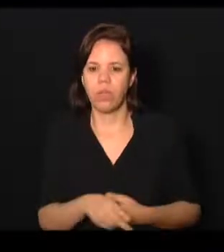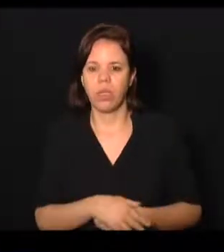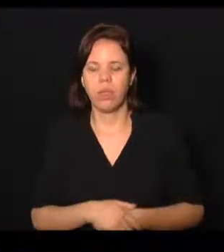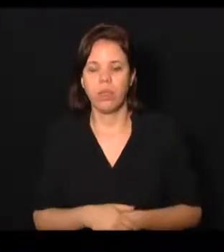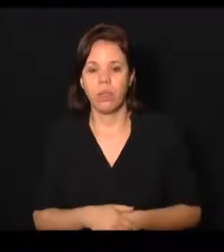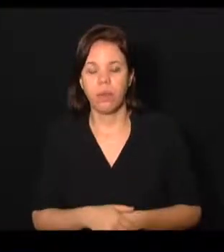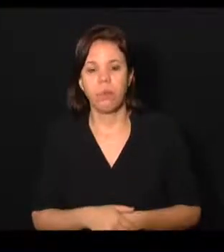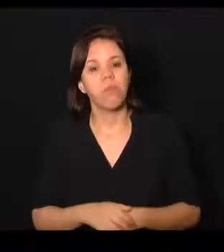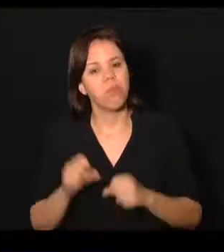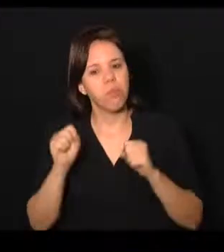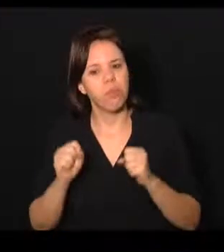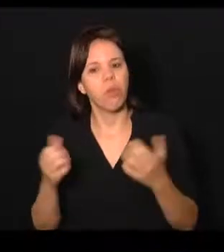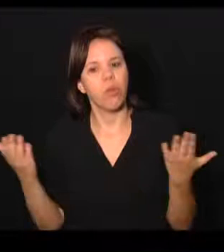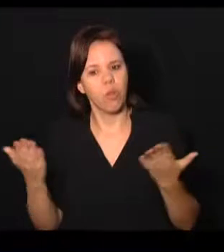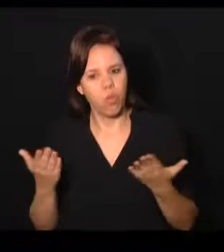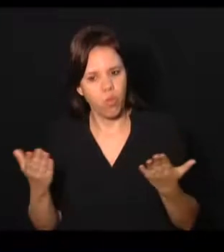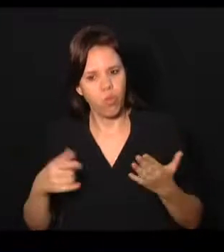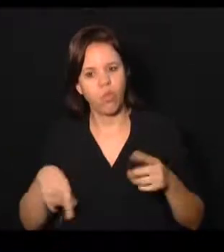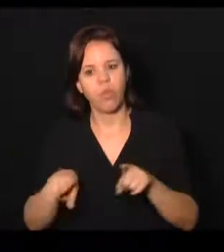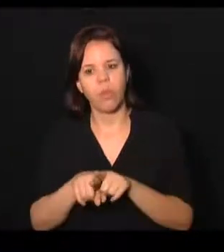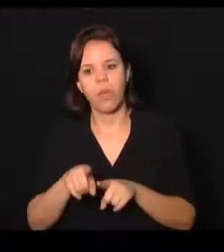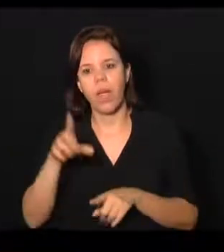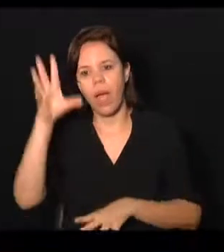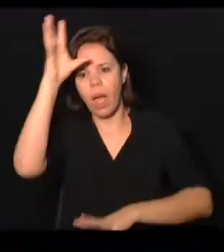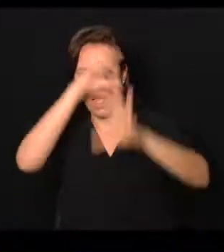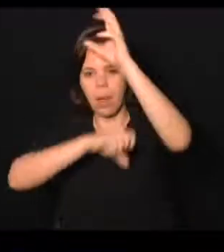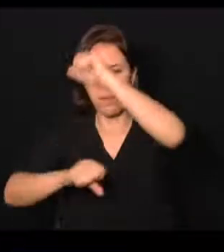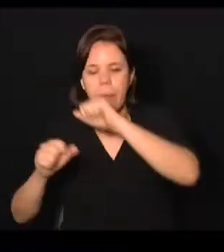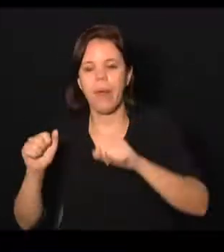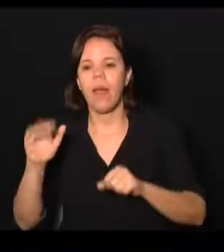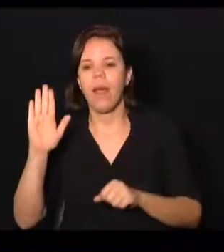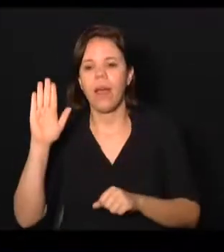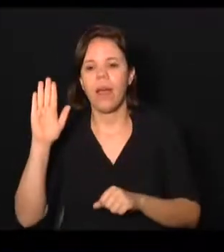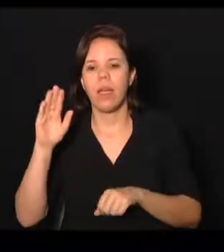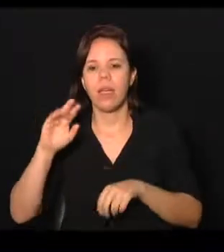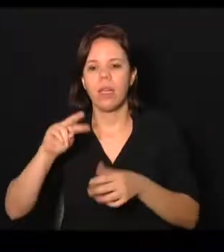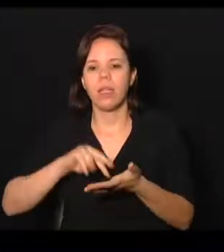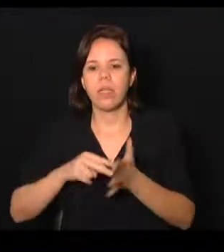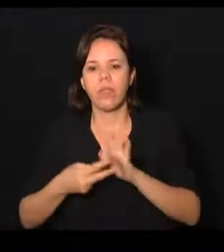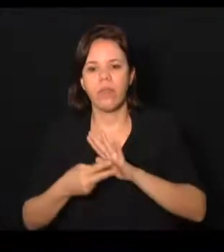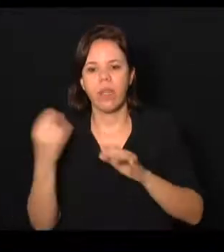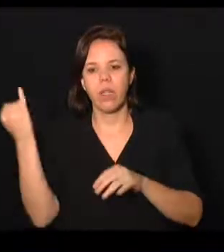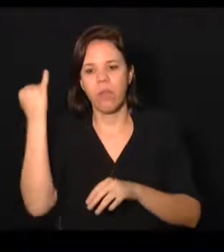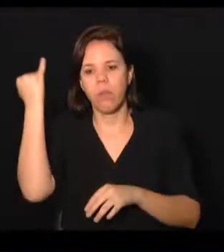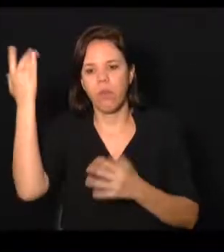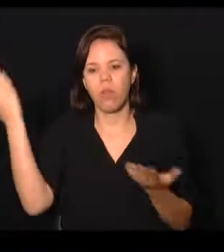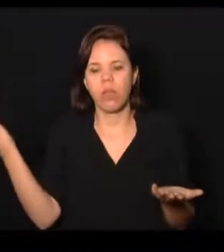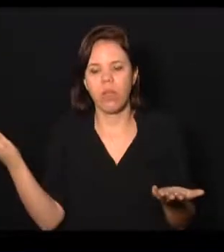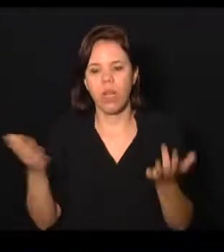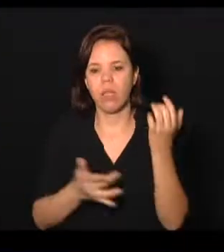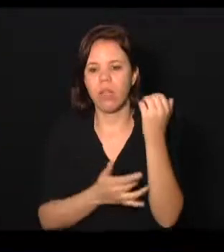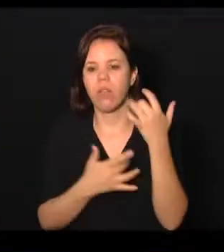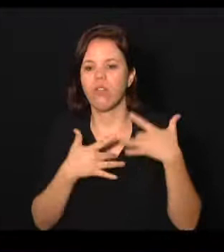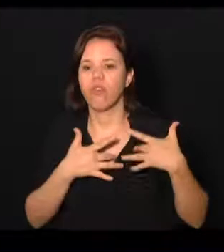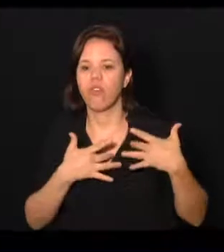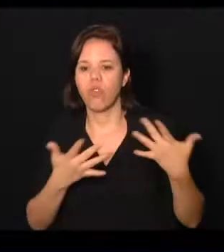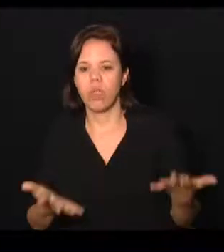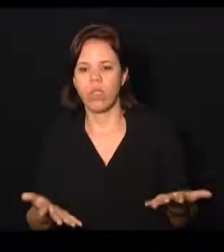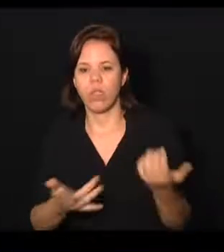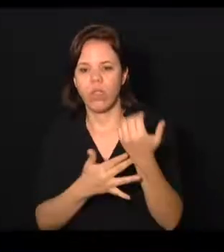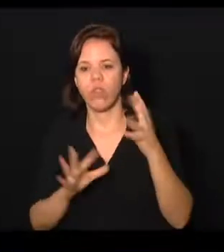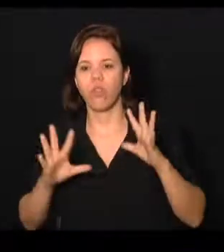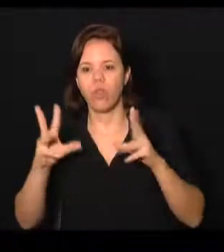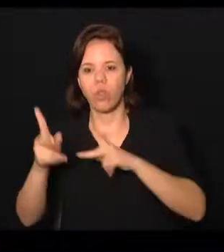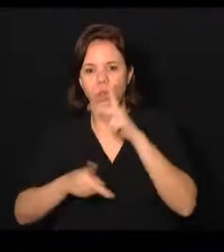de podermos hoje saber mais sobre a importância da doação de sangue, todos os participantes, aqueles que nos